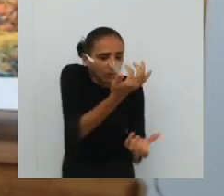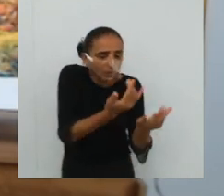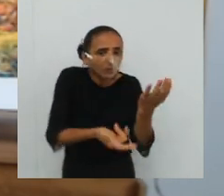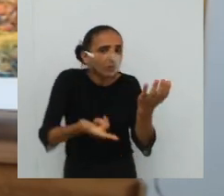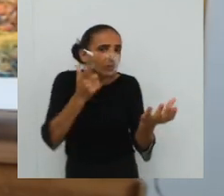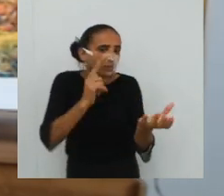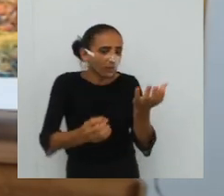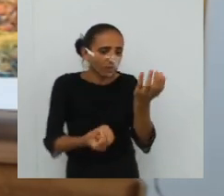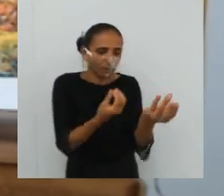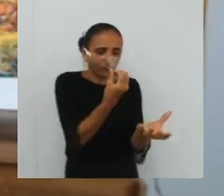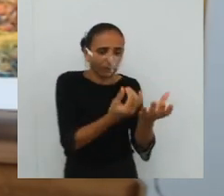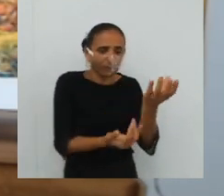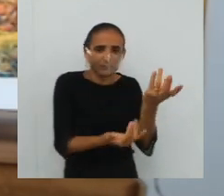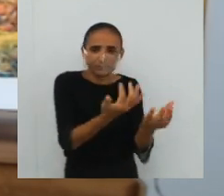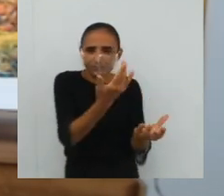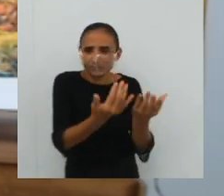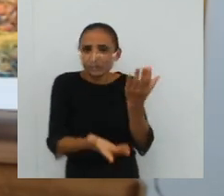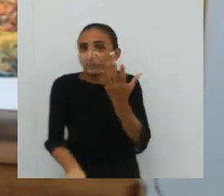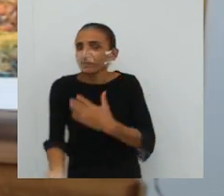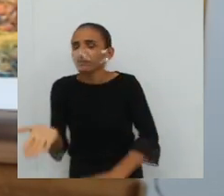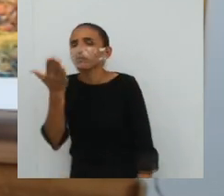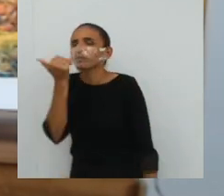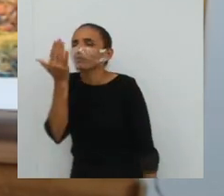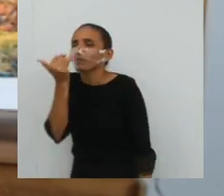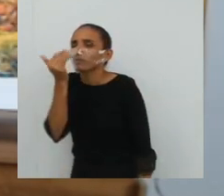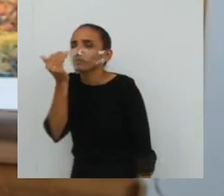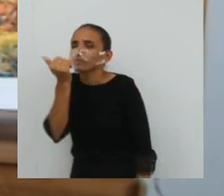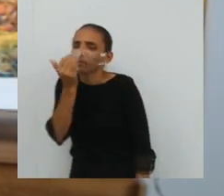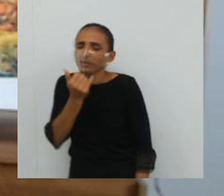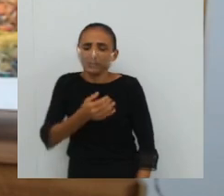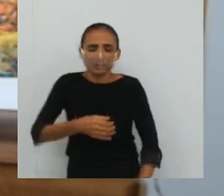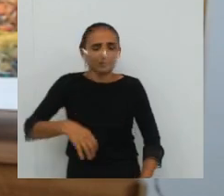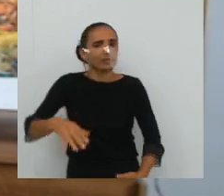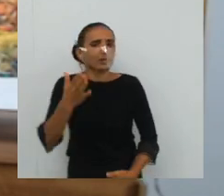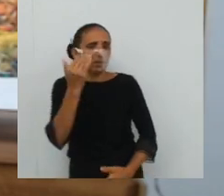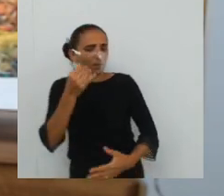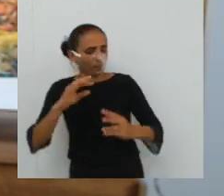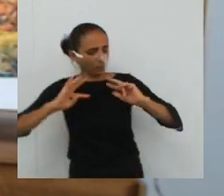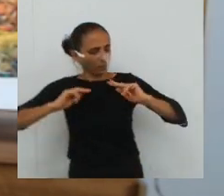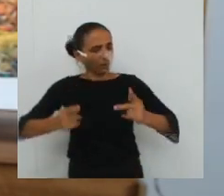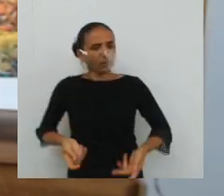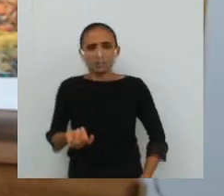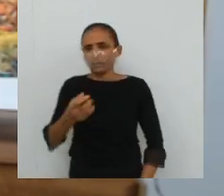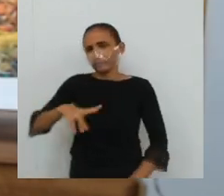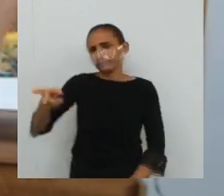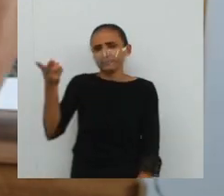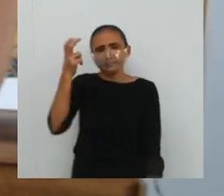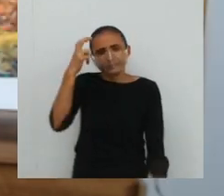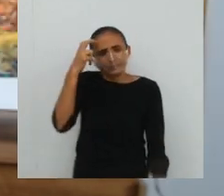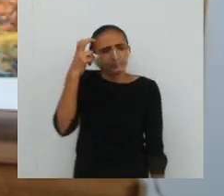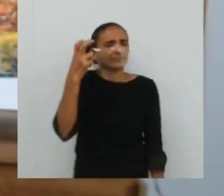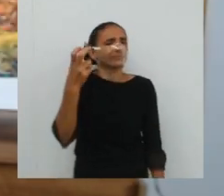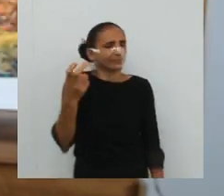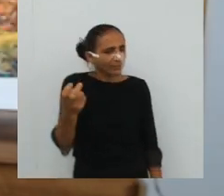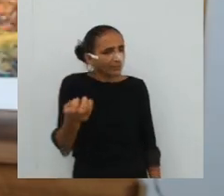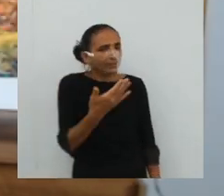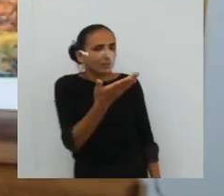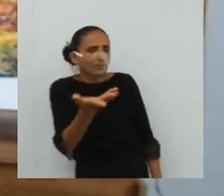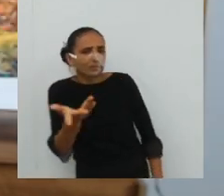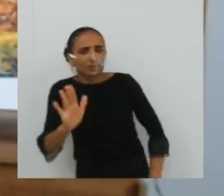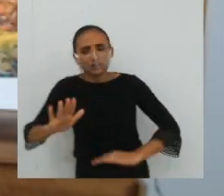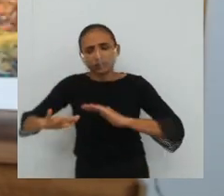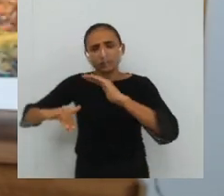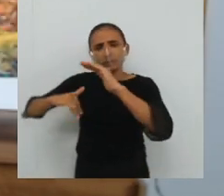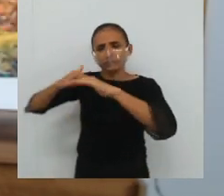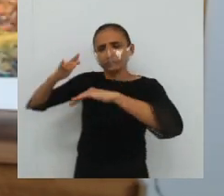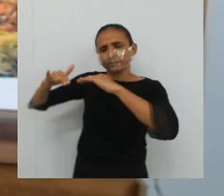o fogo, ele consegue consumir mais alimentos, a ter um desenvolvimento orgânico, intelectual, e aí ele tem a